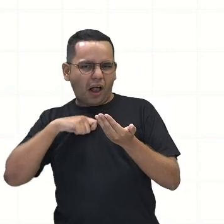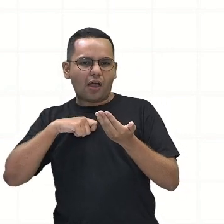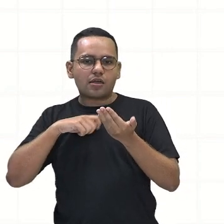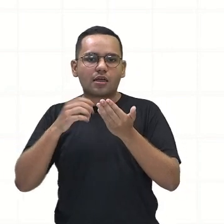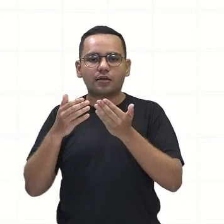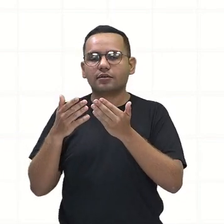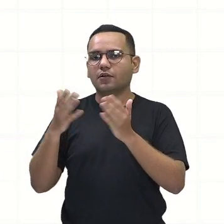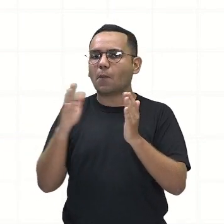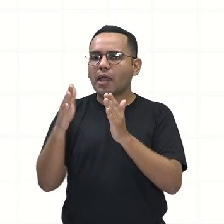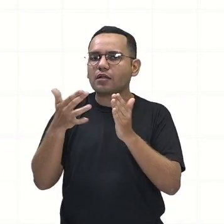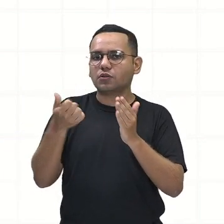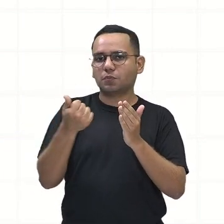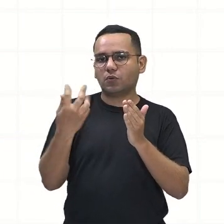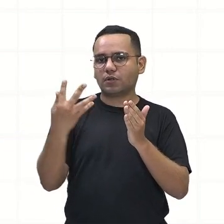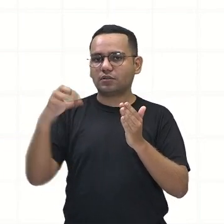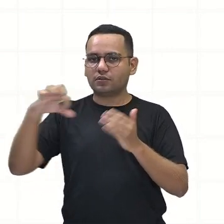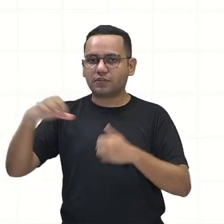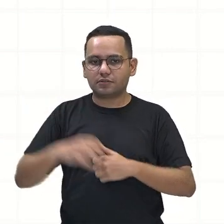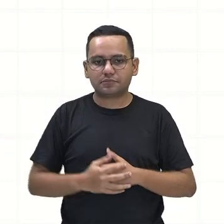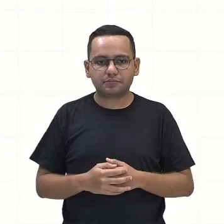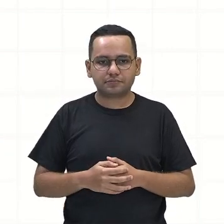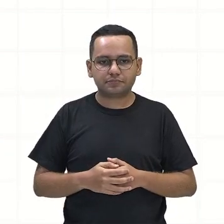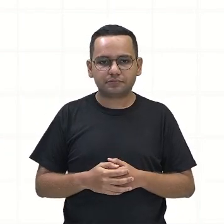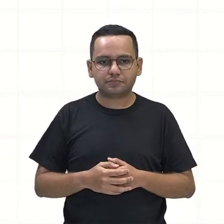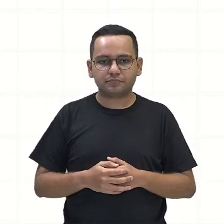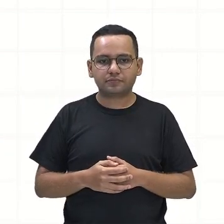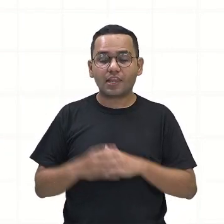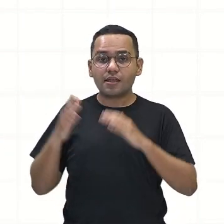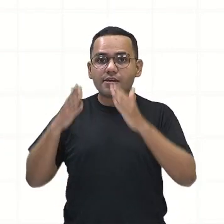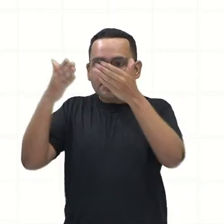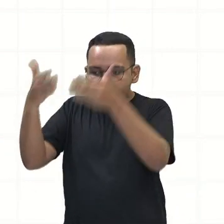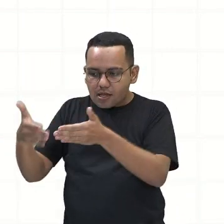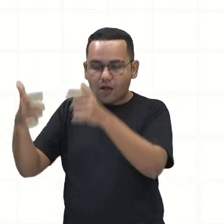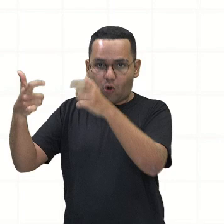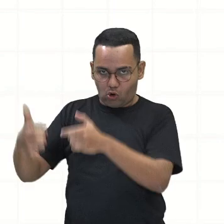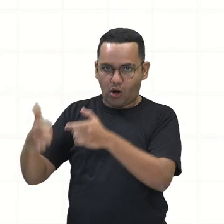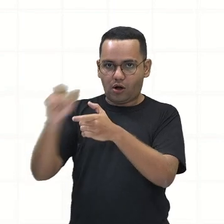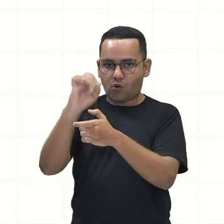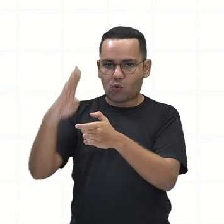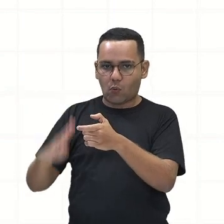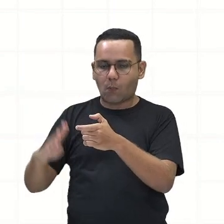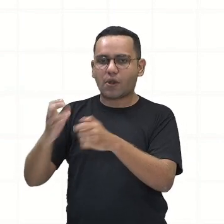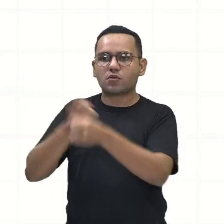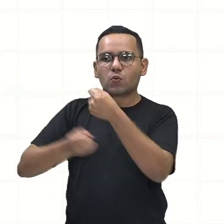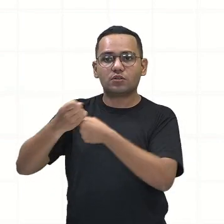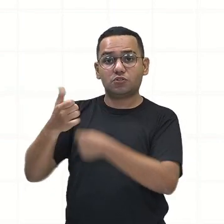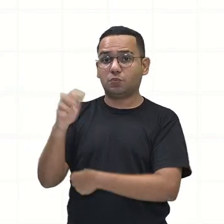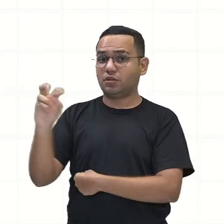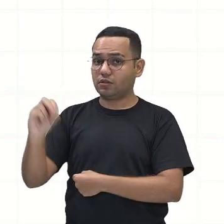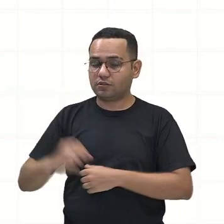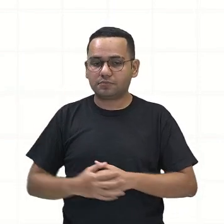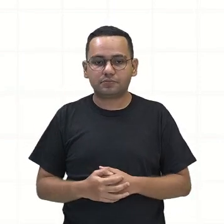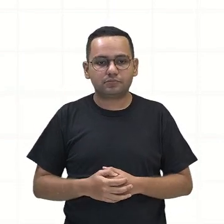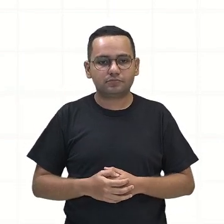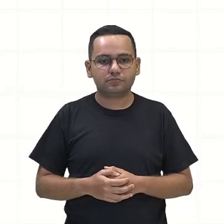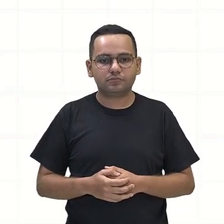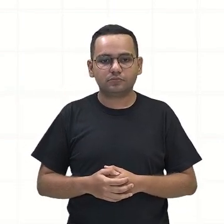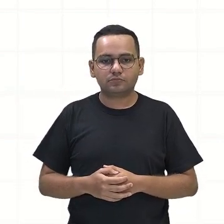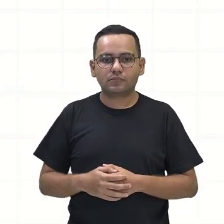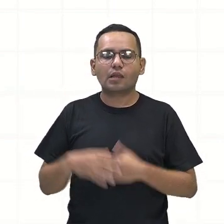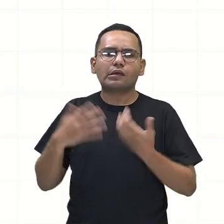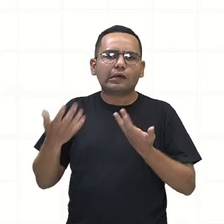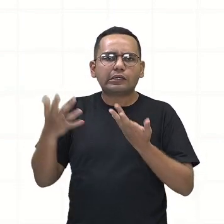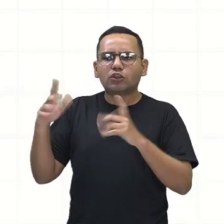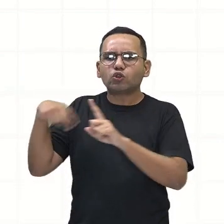1499 e chega às costas brasileiras em 1500. Nomeia o rio Amazonas